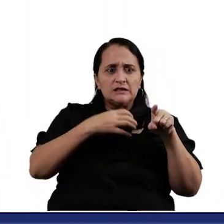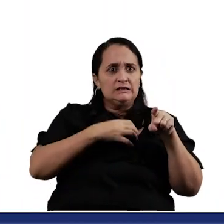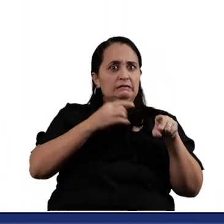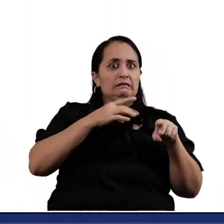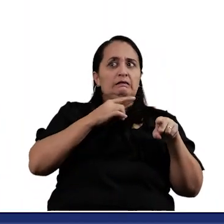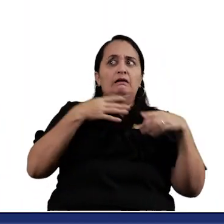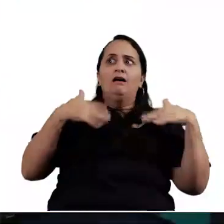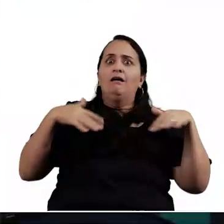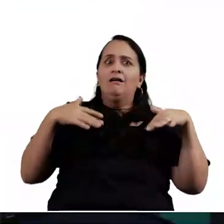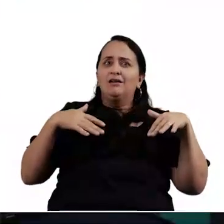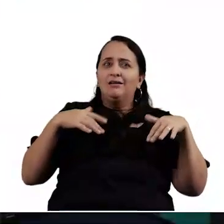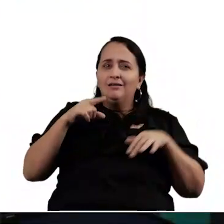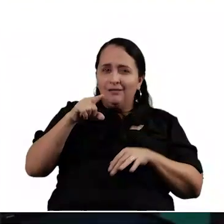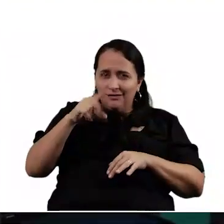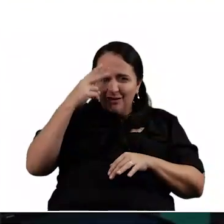história